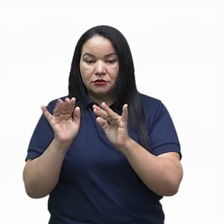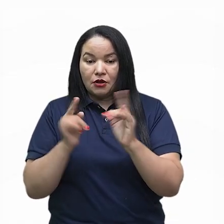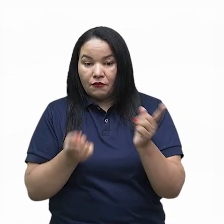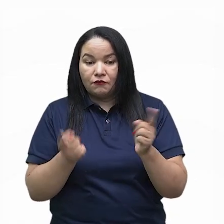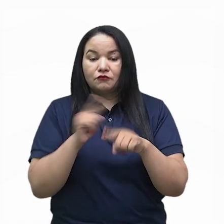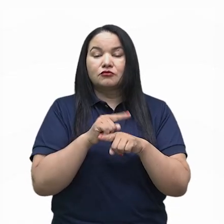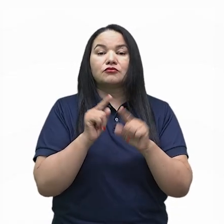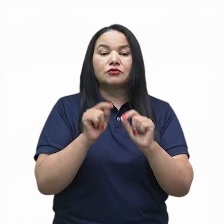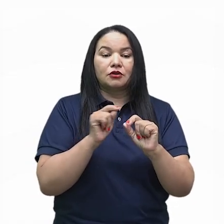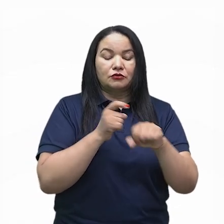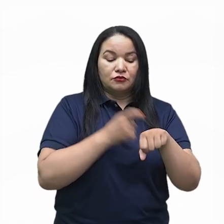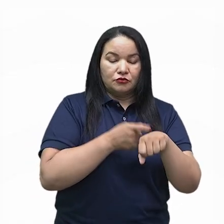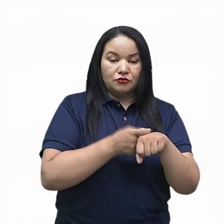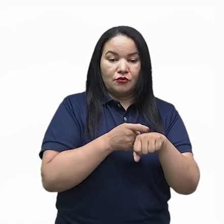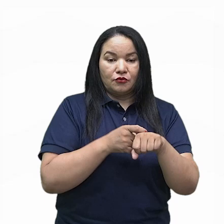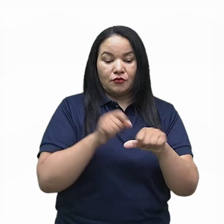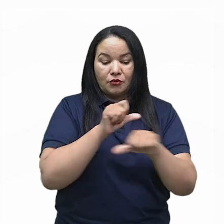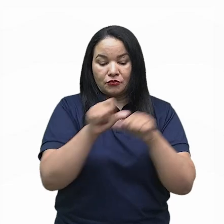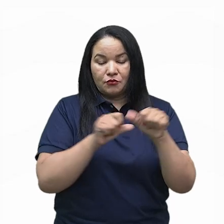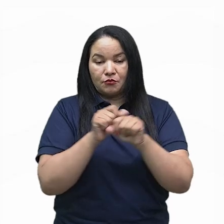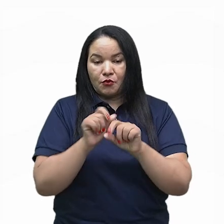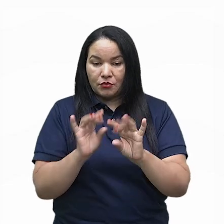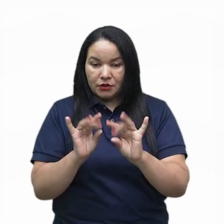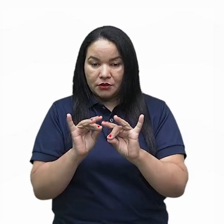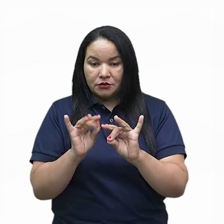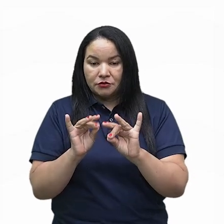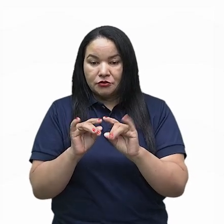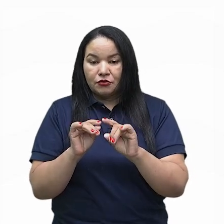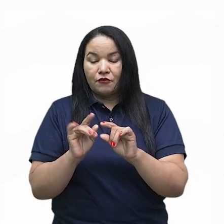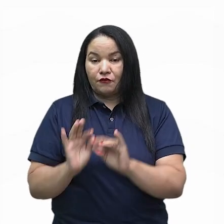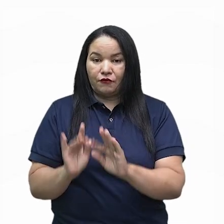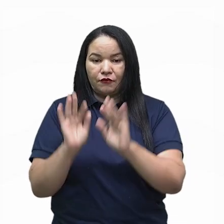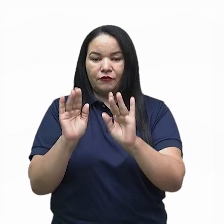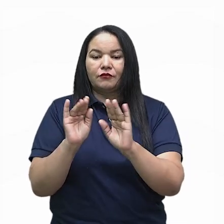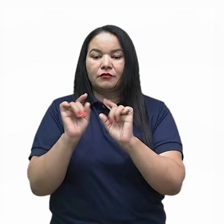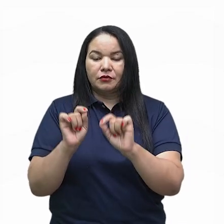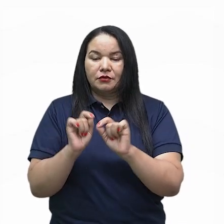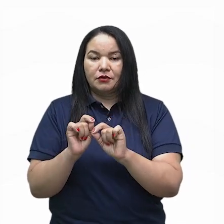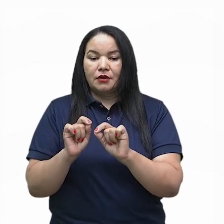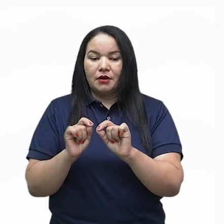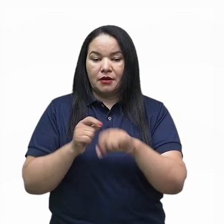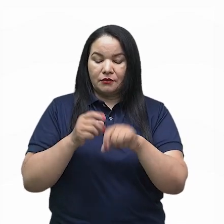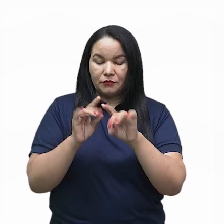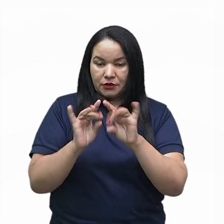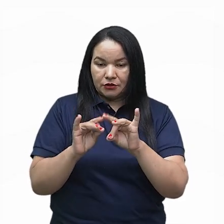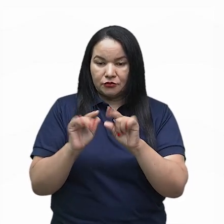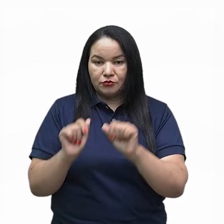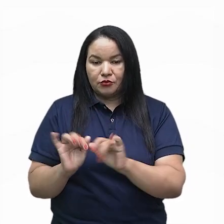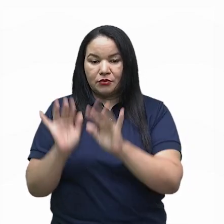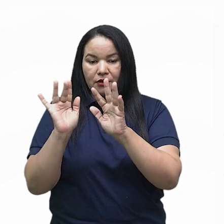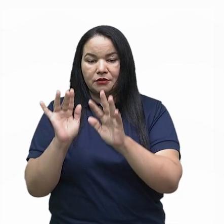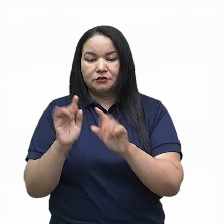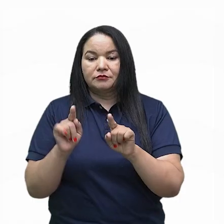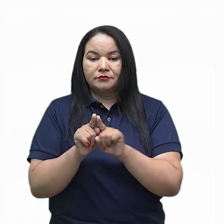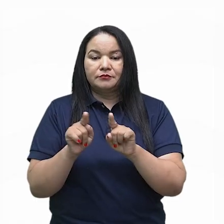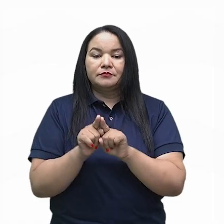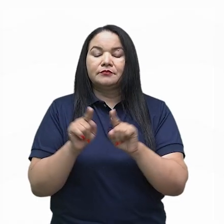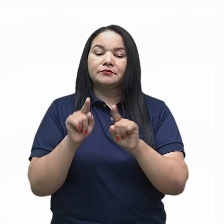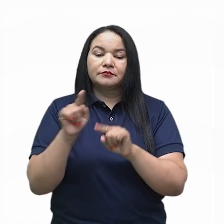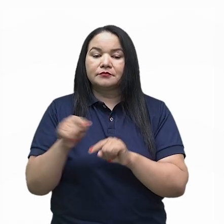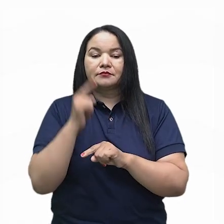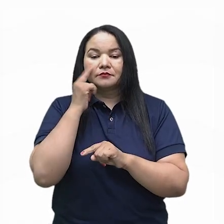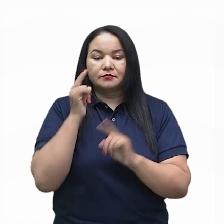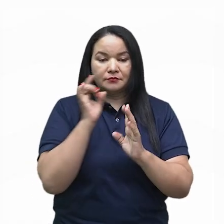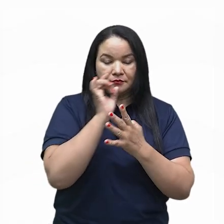o líquido, vaporização, que é do líquido para o gás, liquefação ou condensação, que é do gás para o líquido,